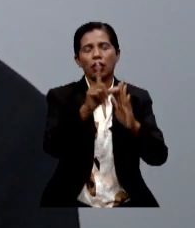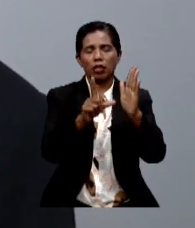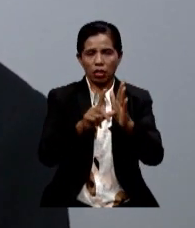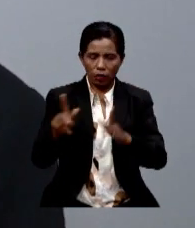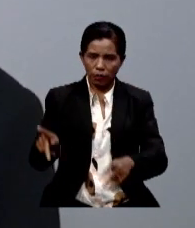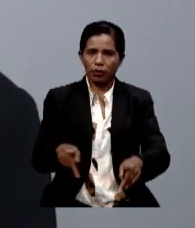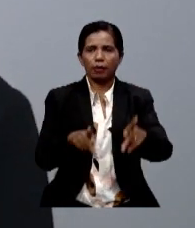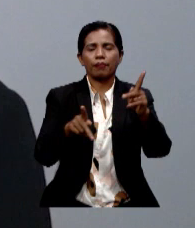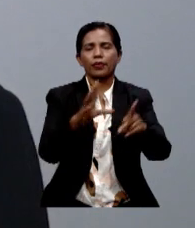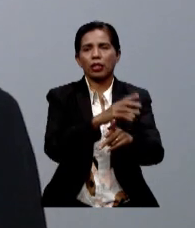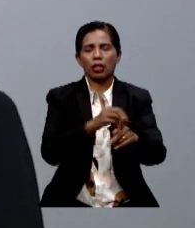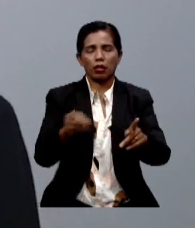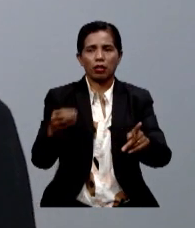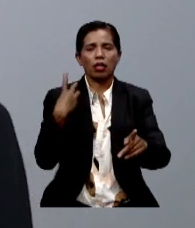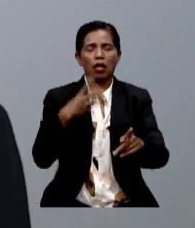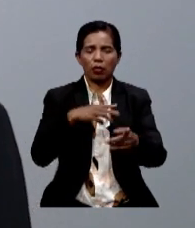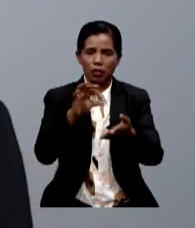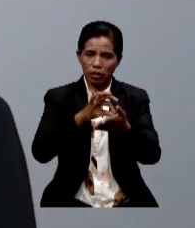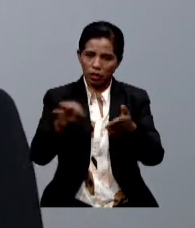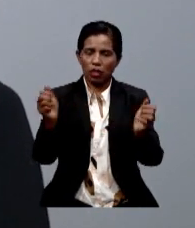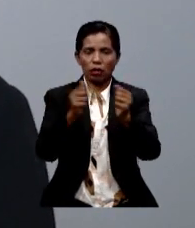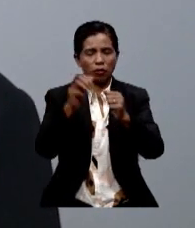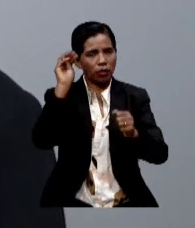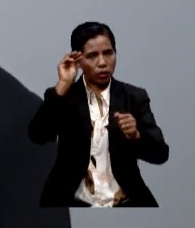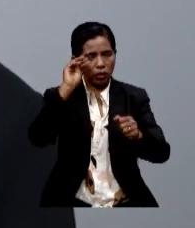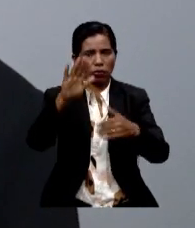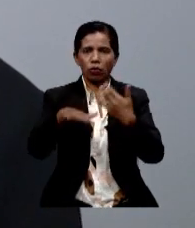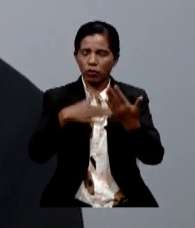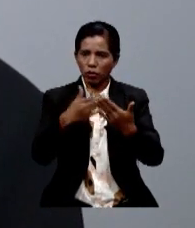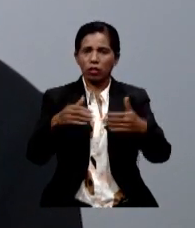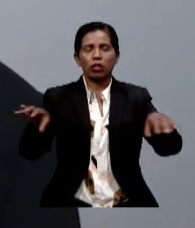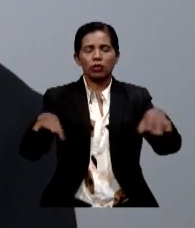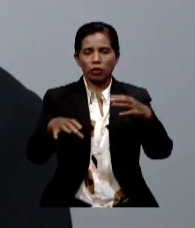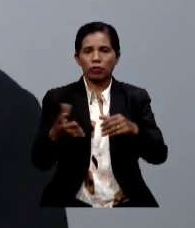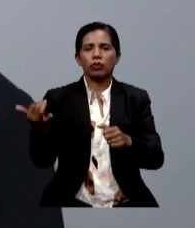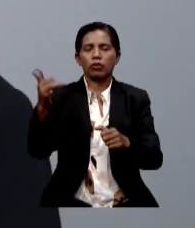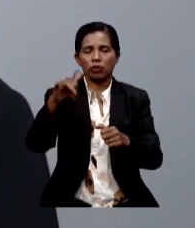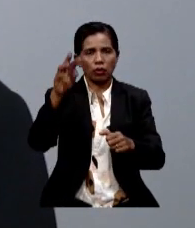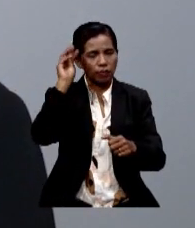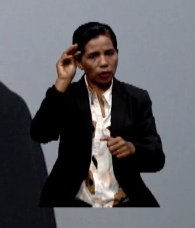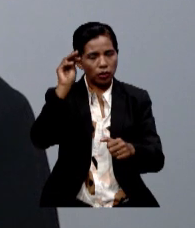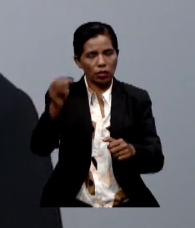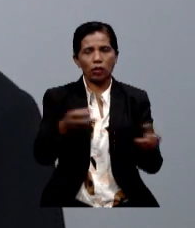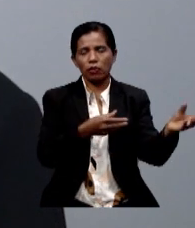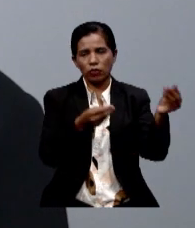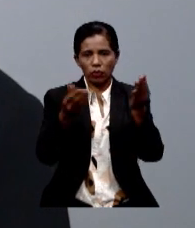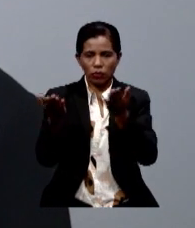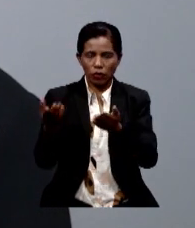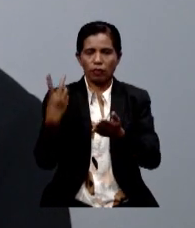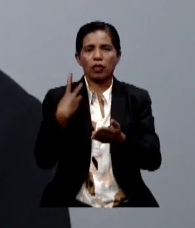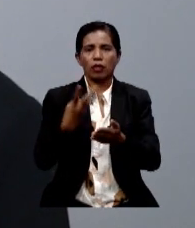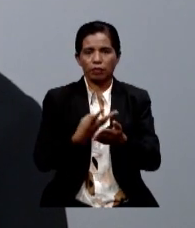acordos interorgânicos Sira Nebe, a minha assina o Ministério Sira, né? Serviços Sira Nebe, mas o Ministério Sira delega. E